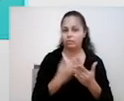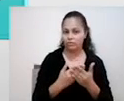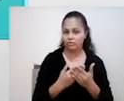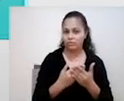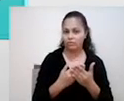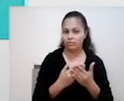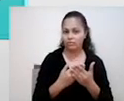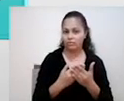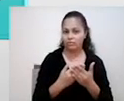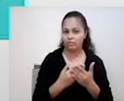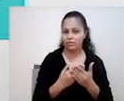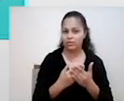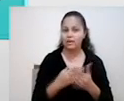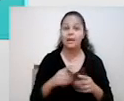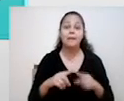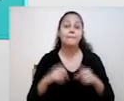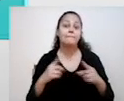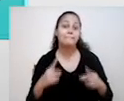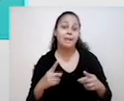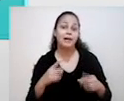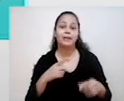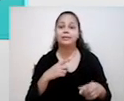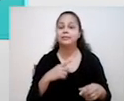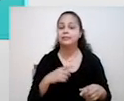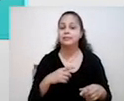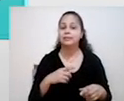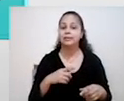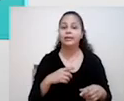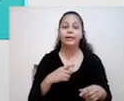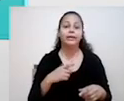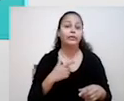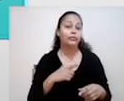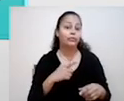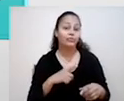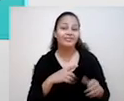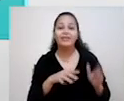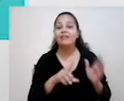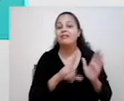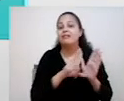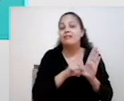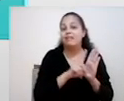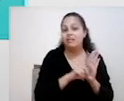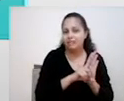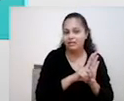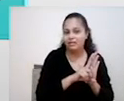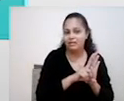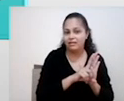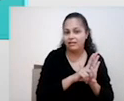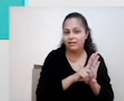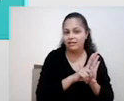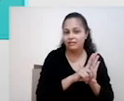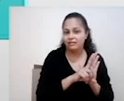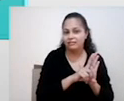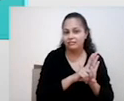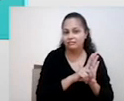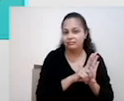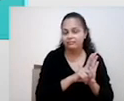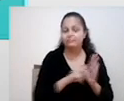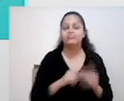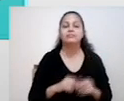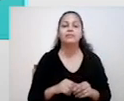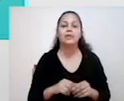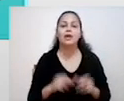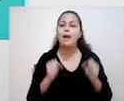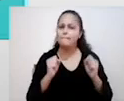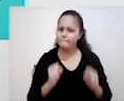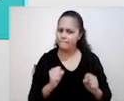não siga, mas ela não tem tanto o aspecto da lei, né, de uma punição mais drástica. Ela